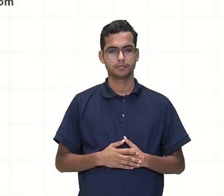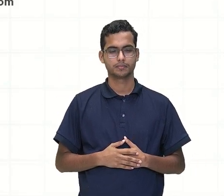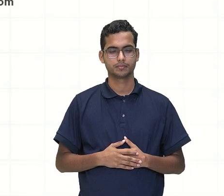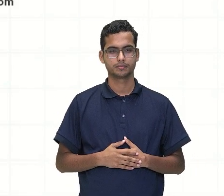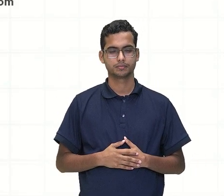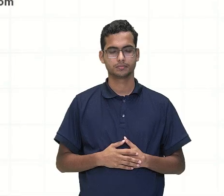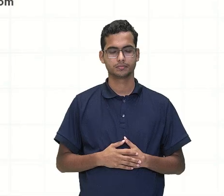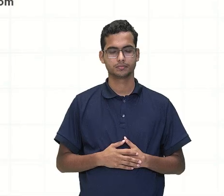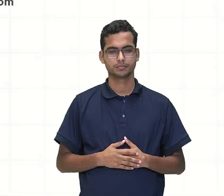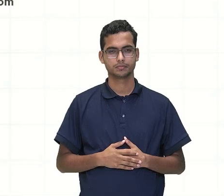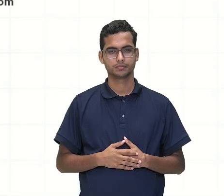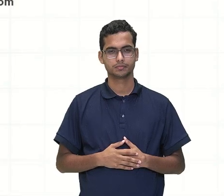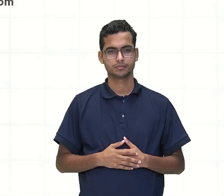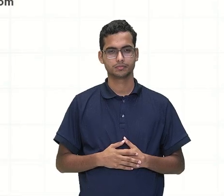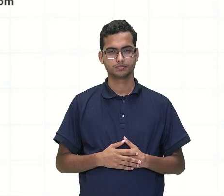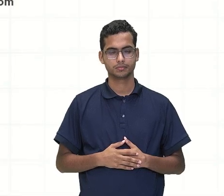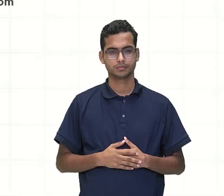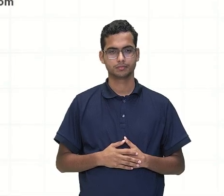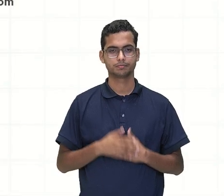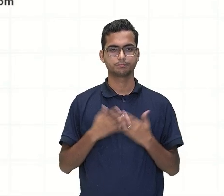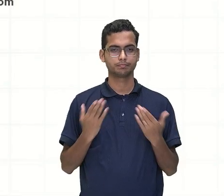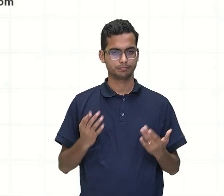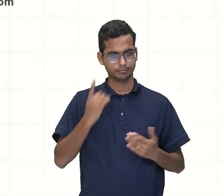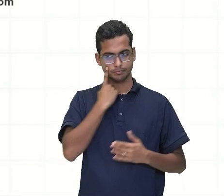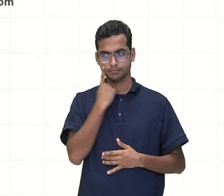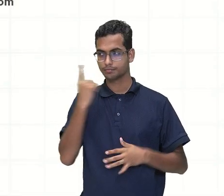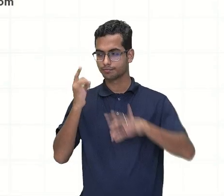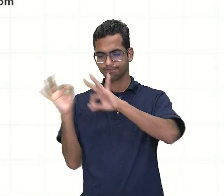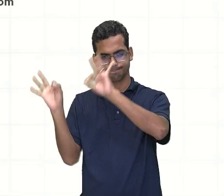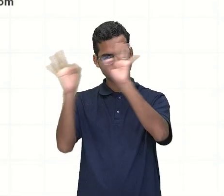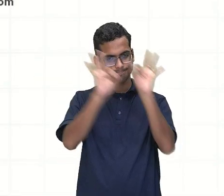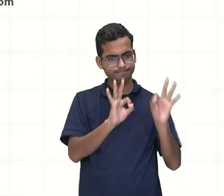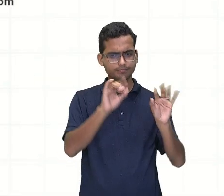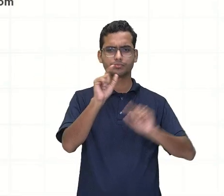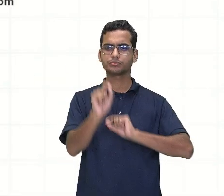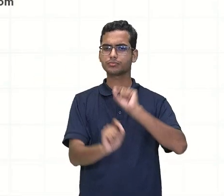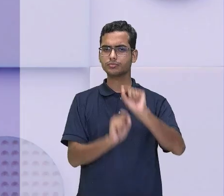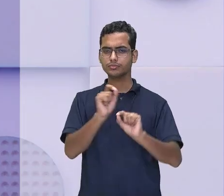Então, posicionado isso, nós vamos também fazer